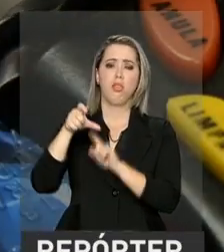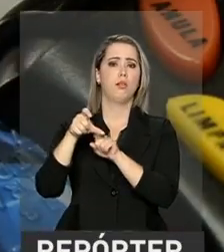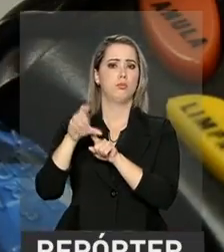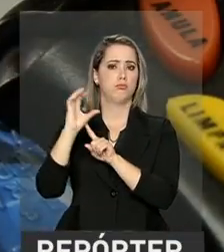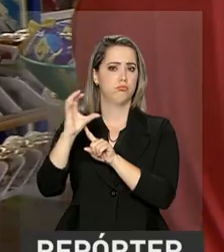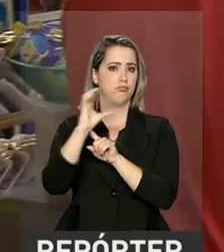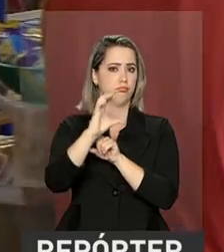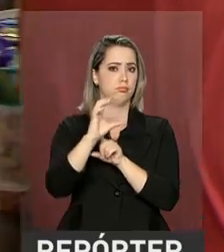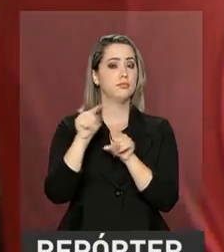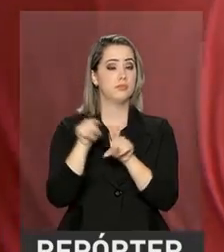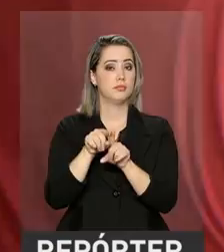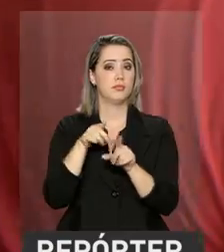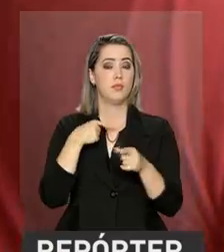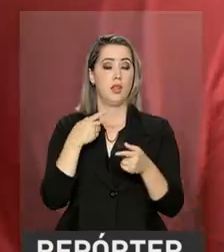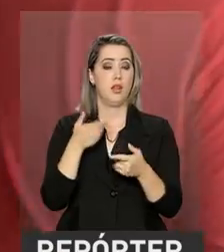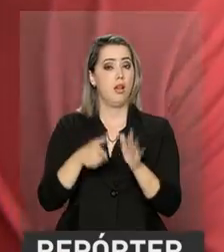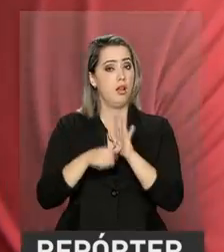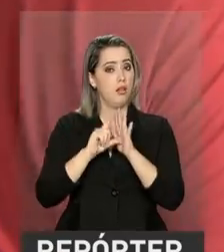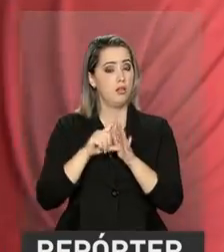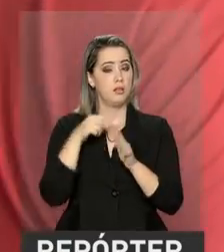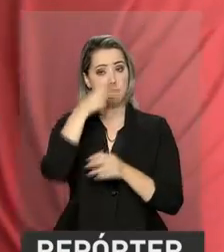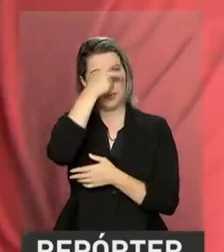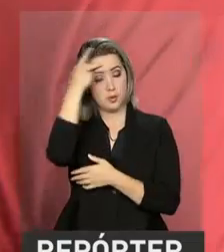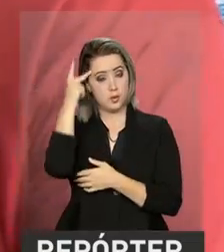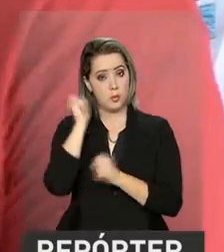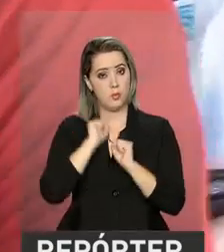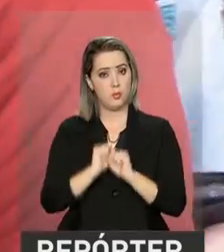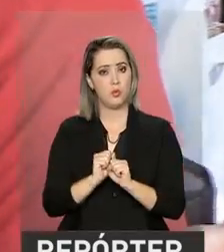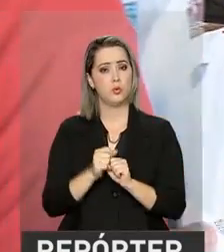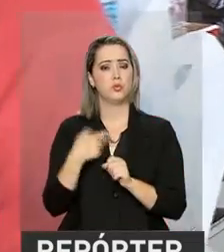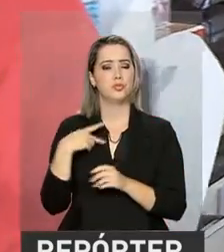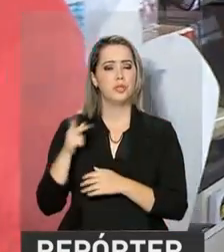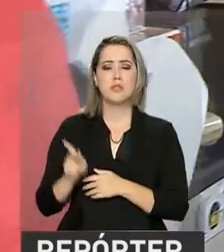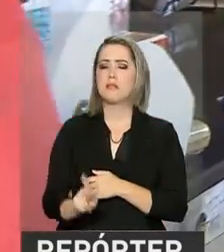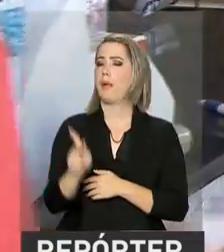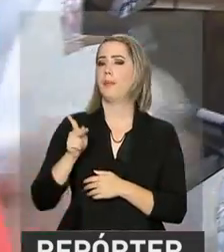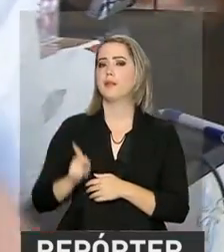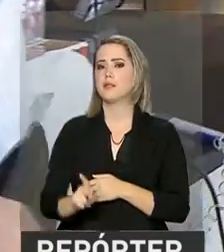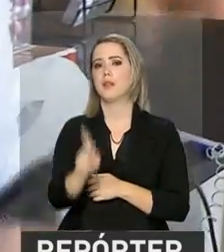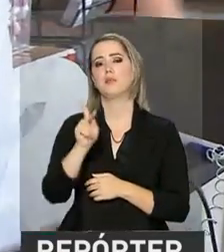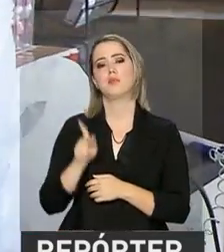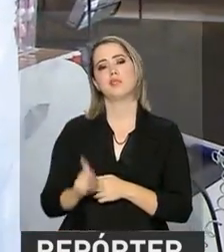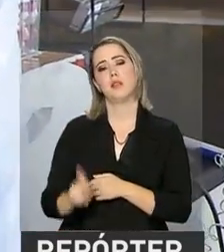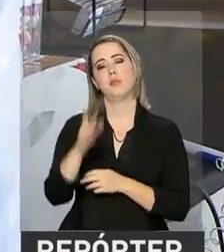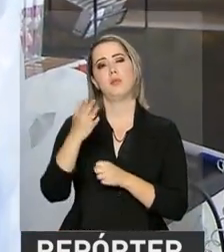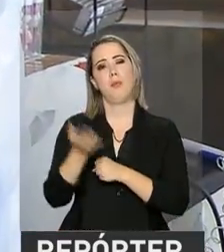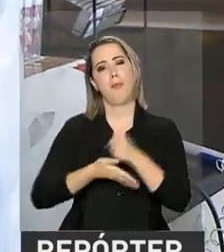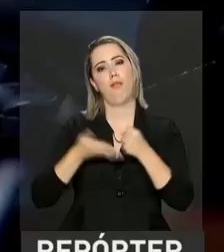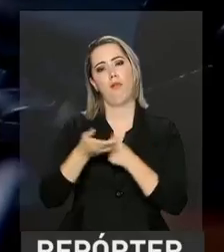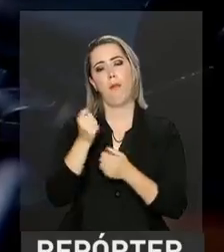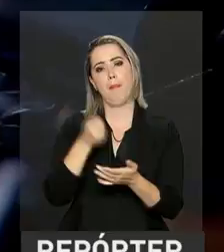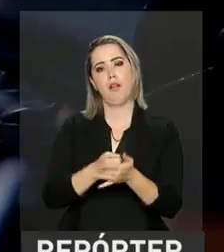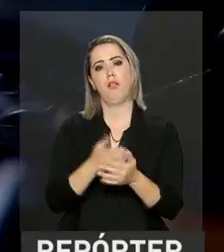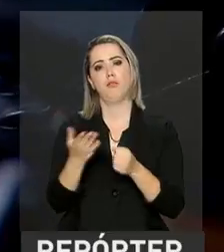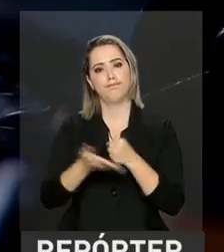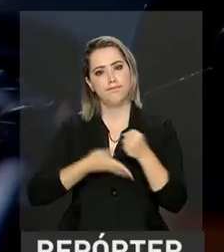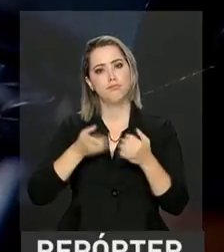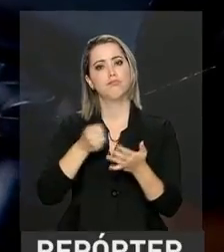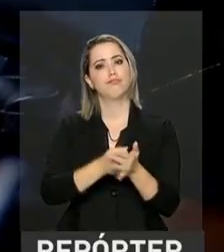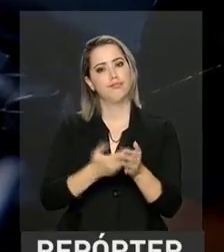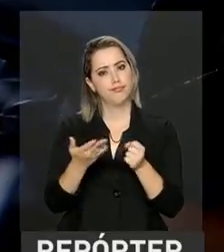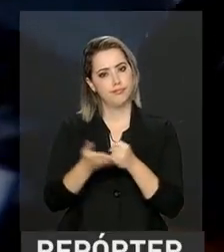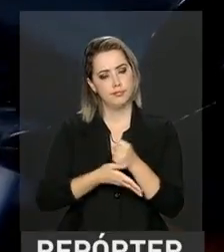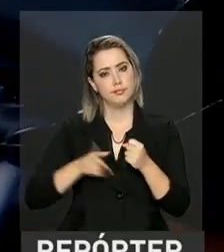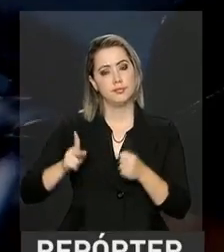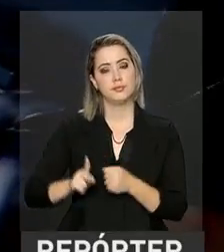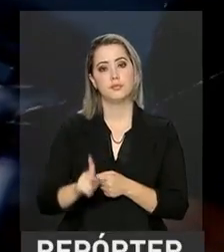serviços pela norma anterior o consumidor podia ficar indefinidamente no rotativo do cartão de crédito pagando apenas o